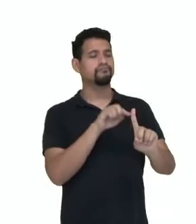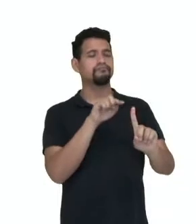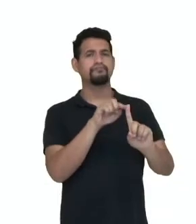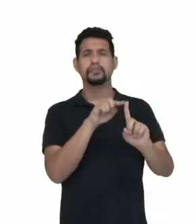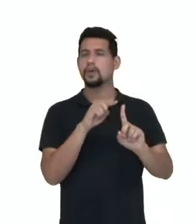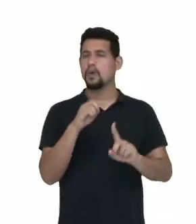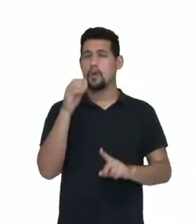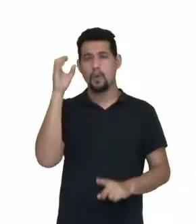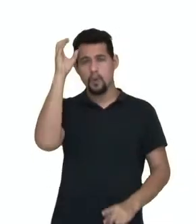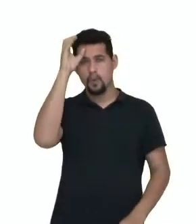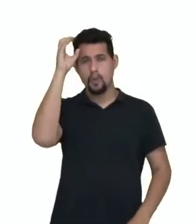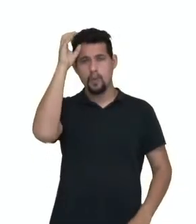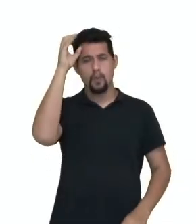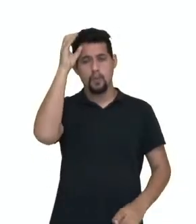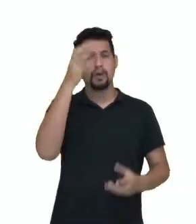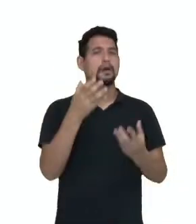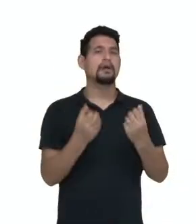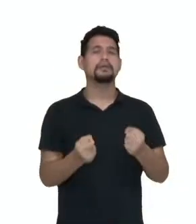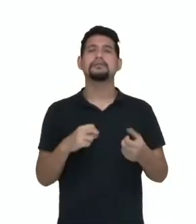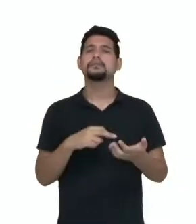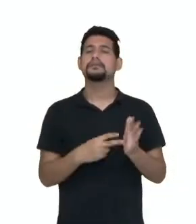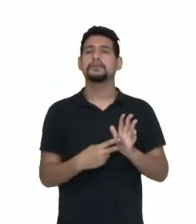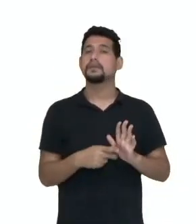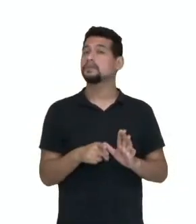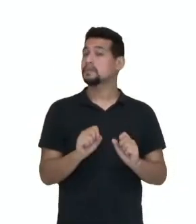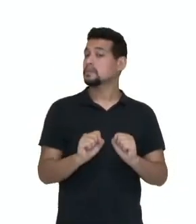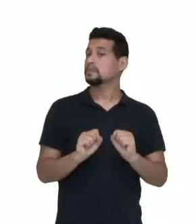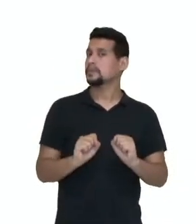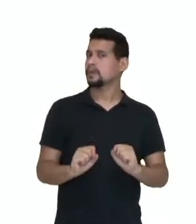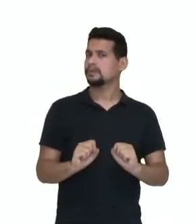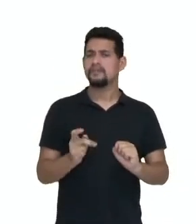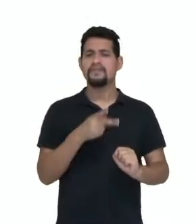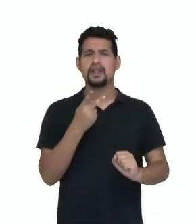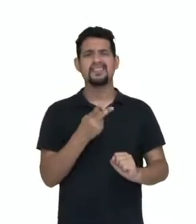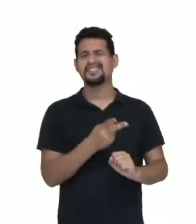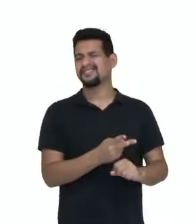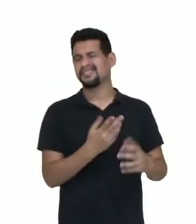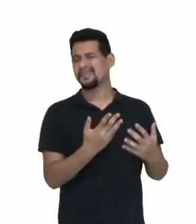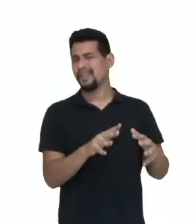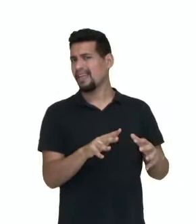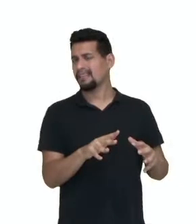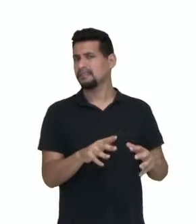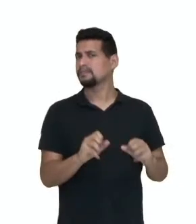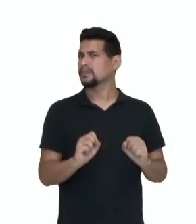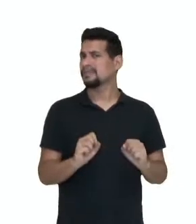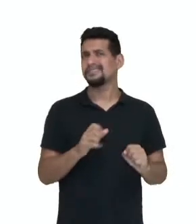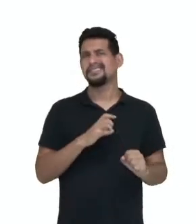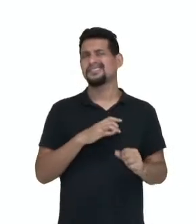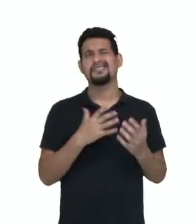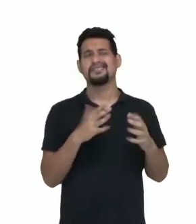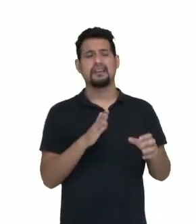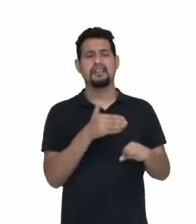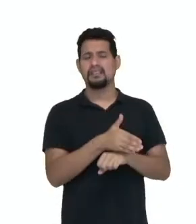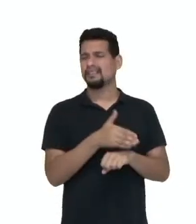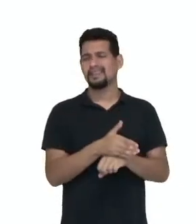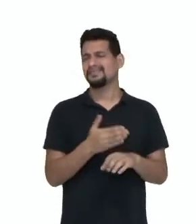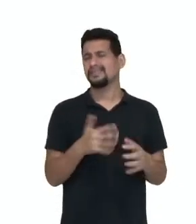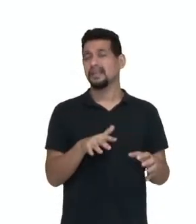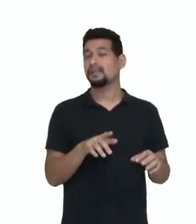consciência é permitida. Isso quer dizer, você pode afirmar que você não pretende, não é o seu ideal entrar nas Forças